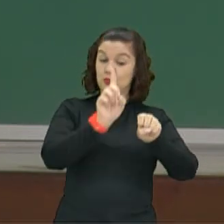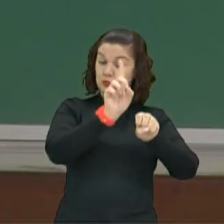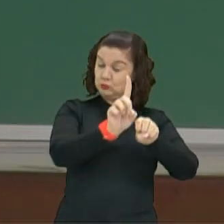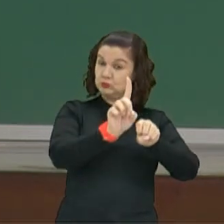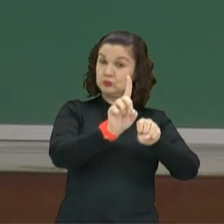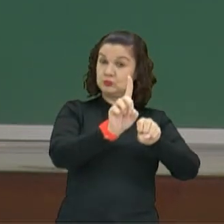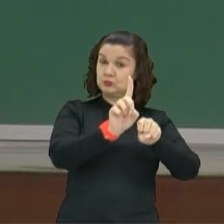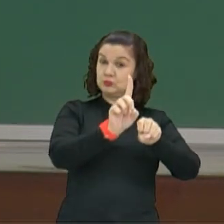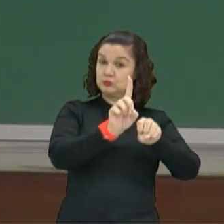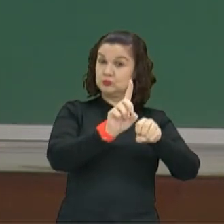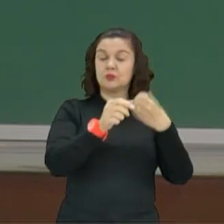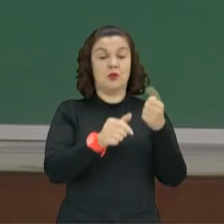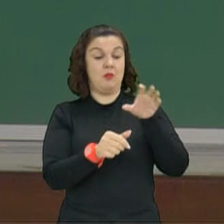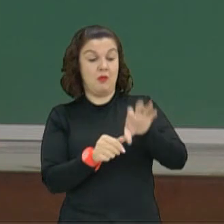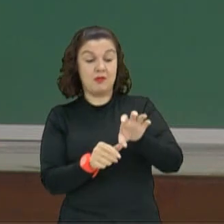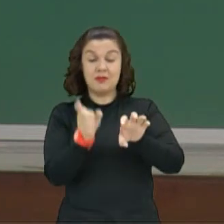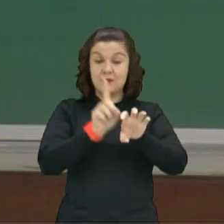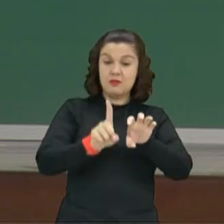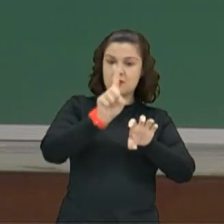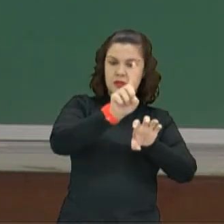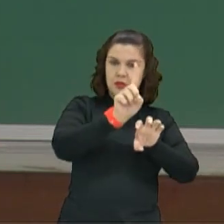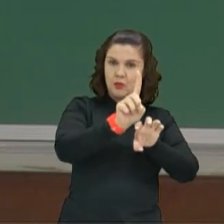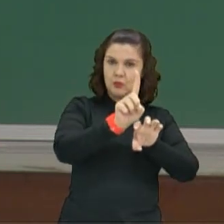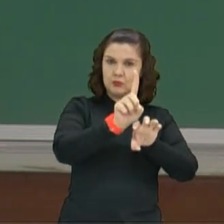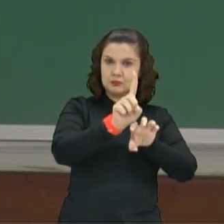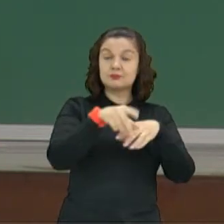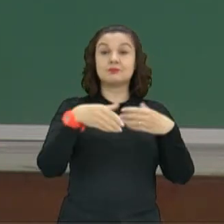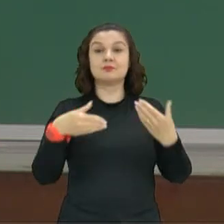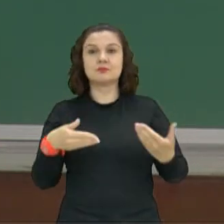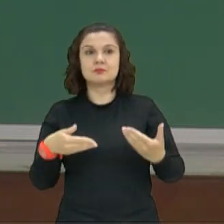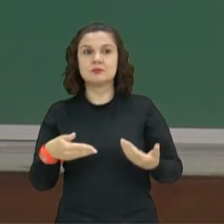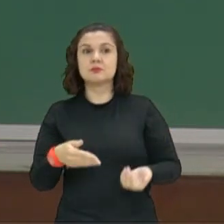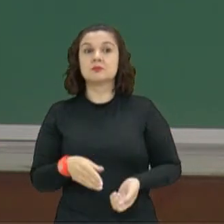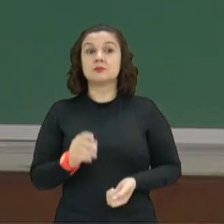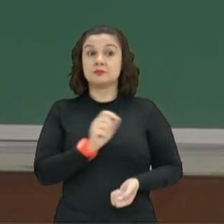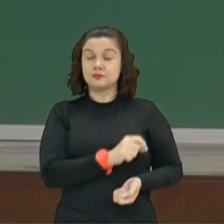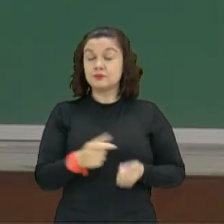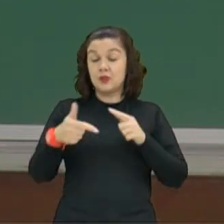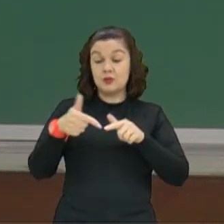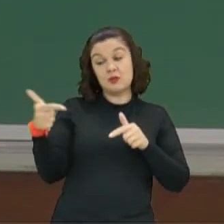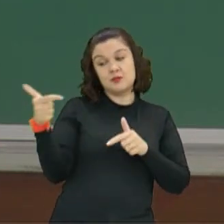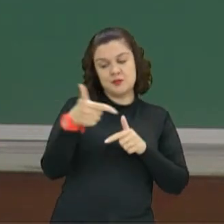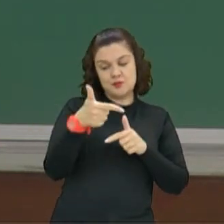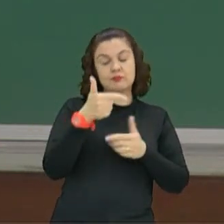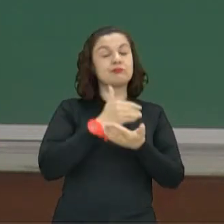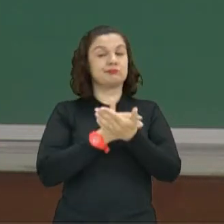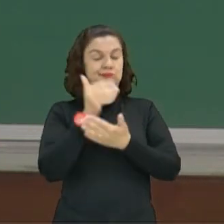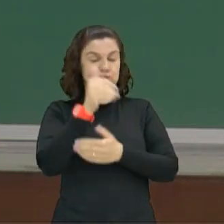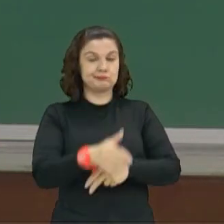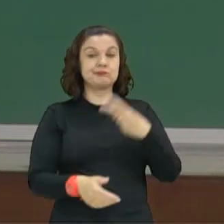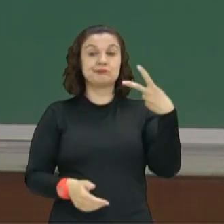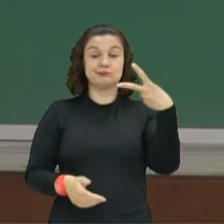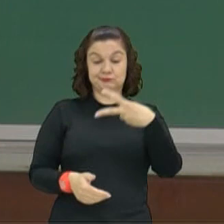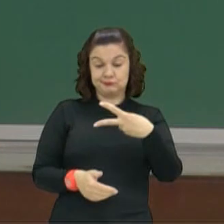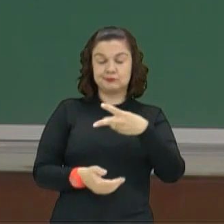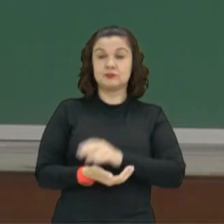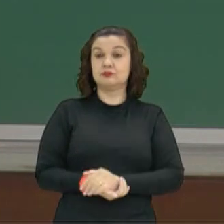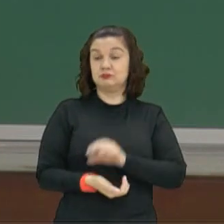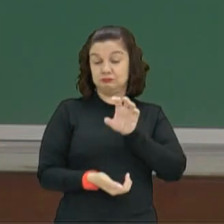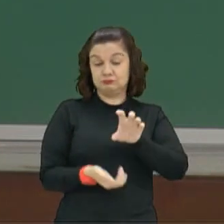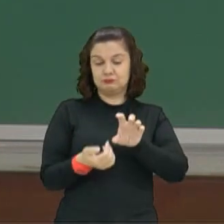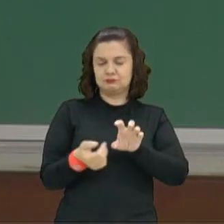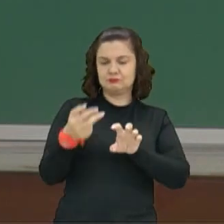1. Isto é, o expoente, o valor do expoente 1. E pelo menos na equação do segundo grau, o expoente vai ser o número